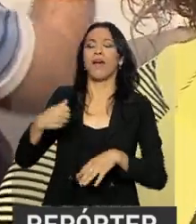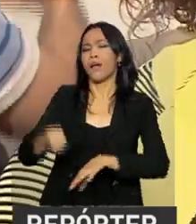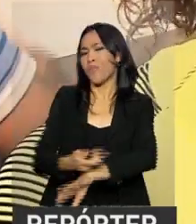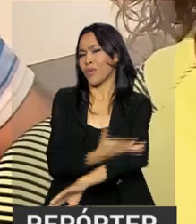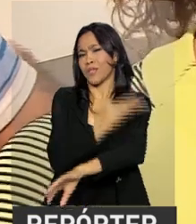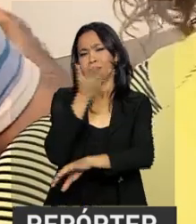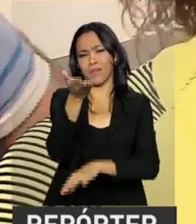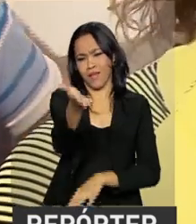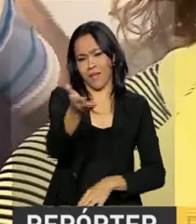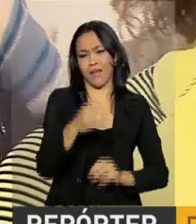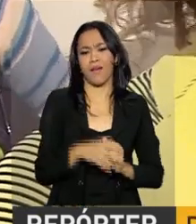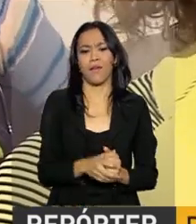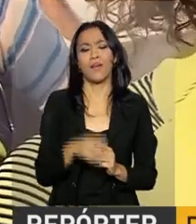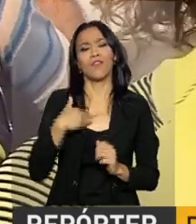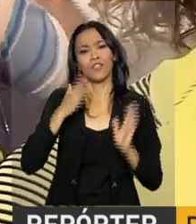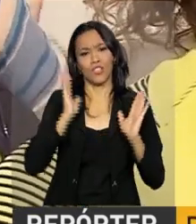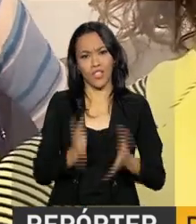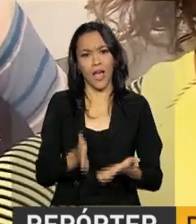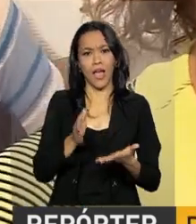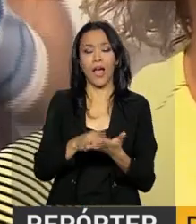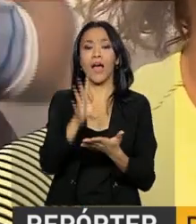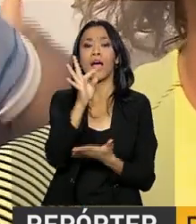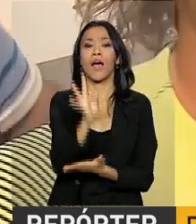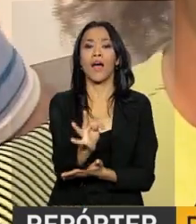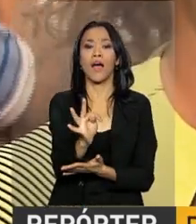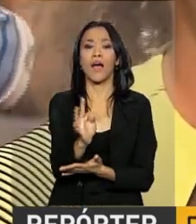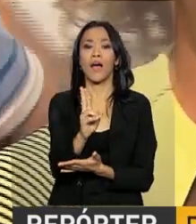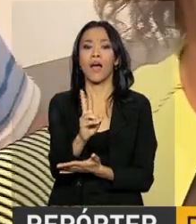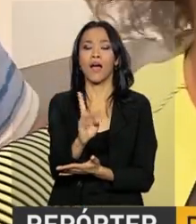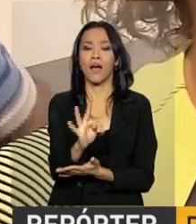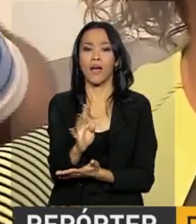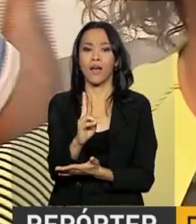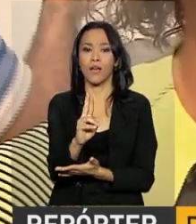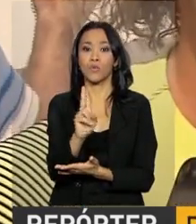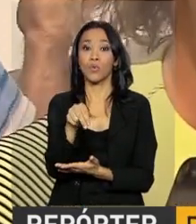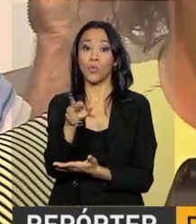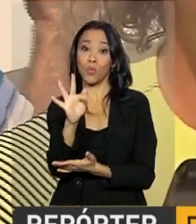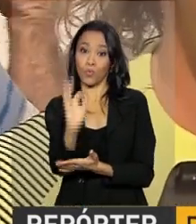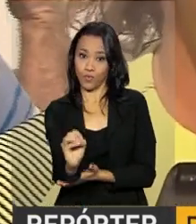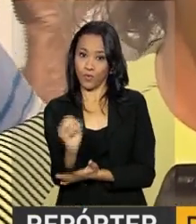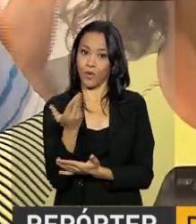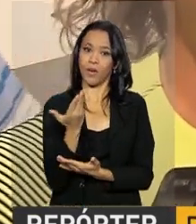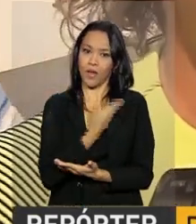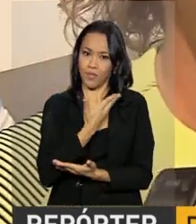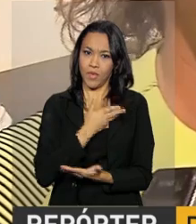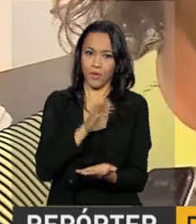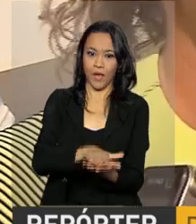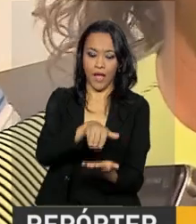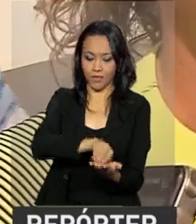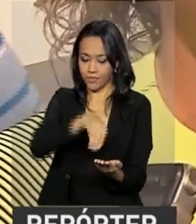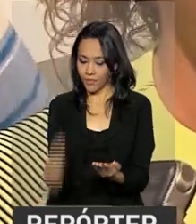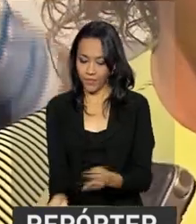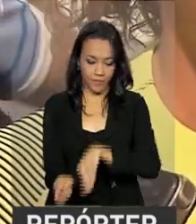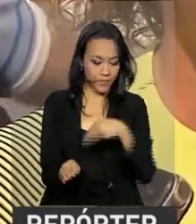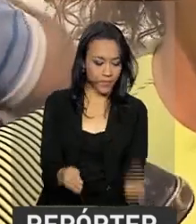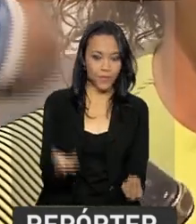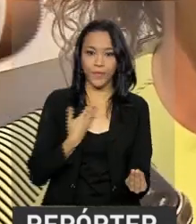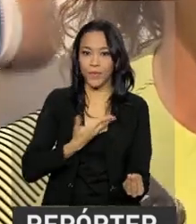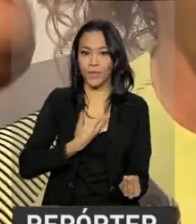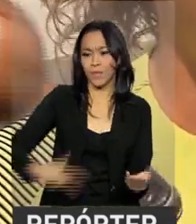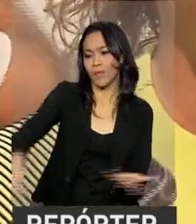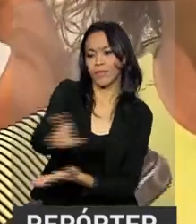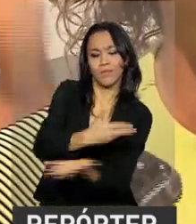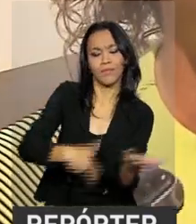né? Eu sempre joguei trunfo quando era pequena, adorava, brigava com meus primos, com meus amigos. E hoje poder estar dentro do trunfo é uma sensação